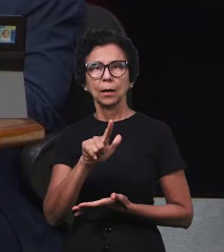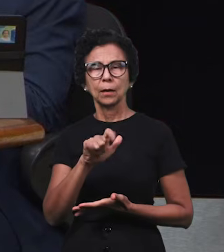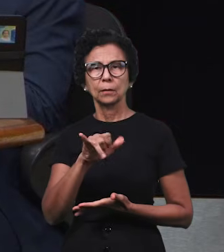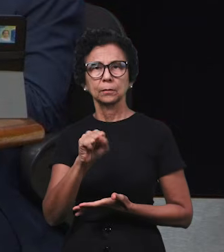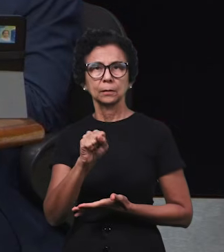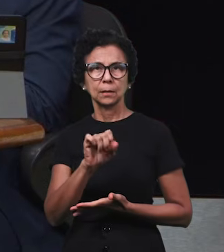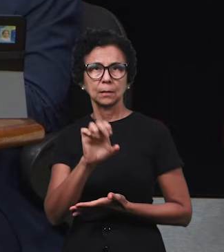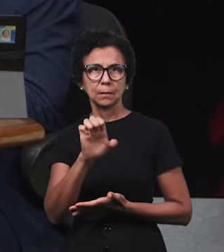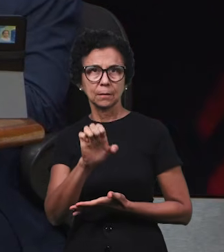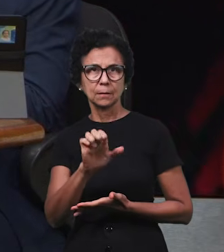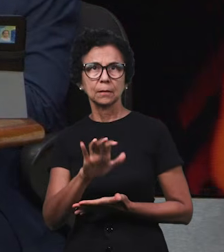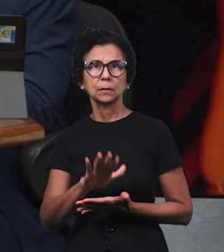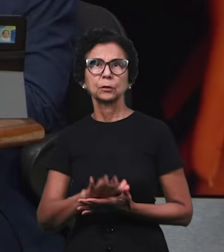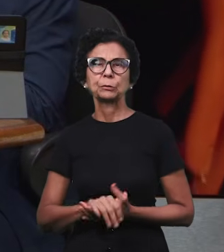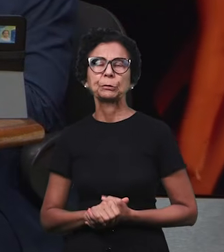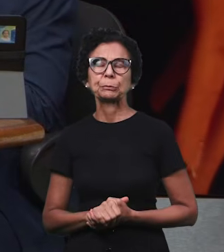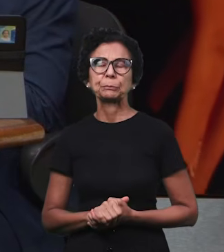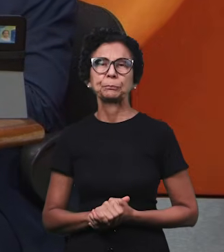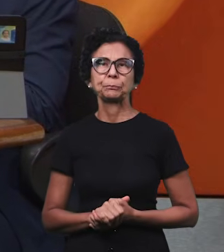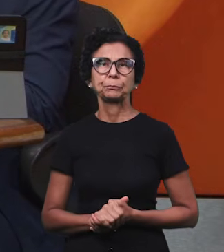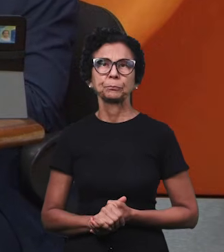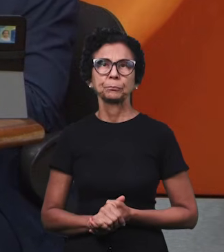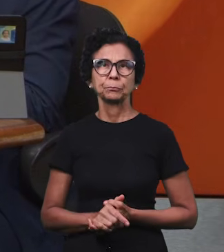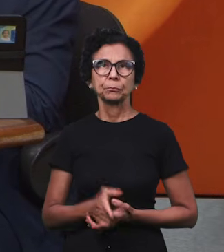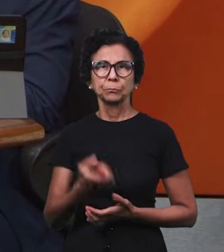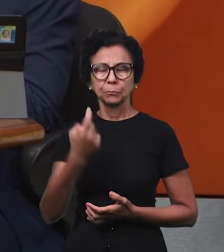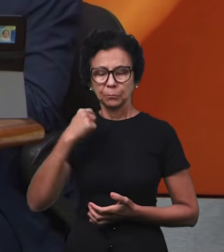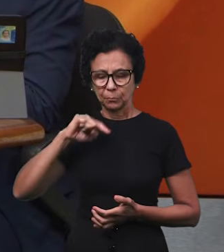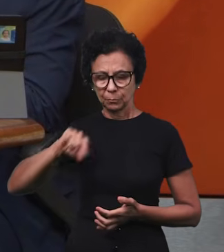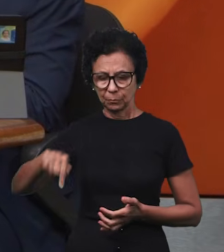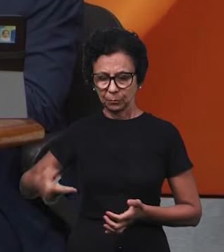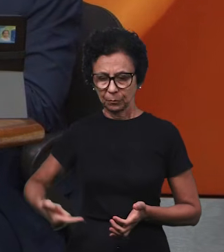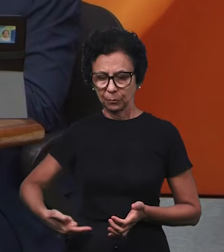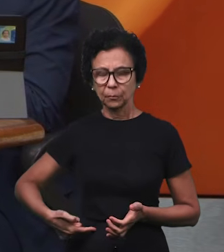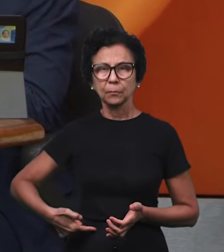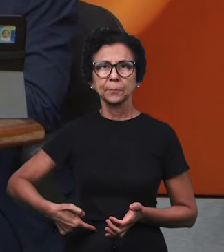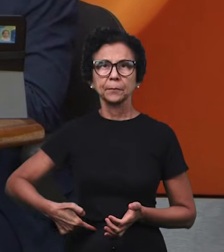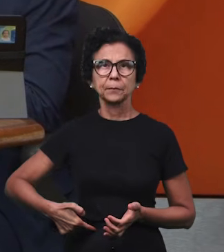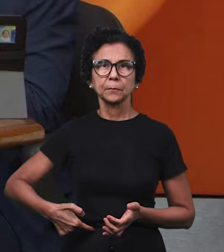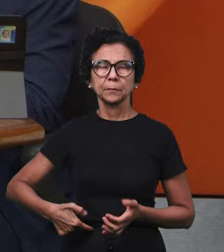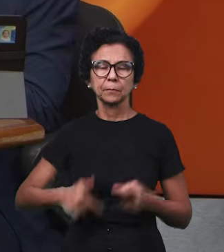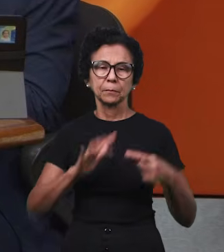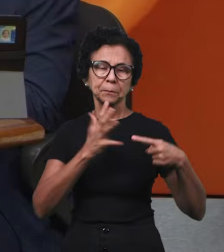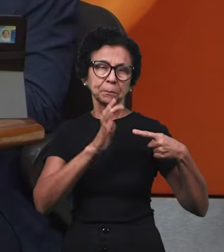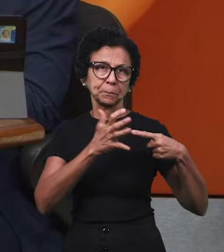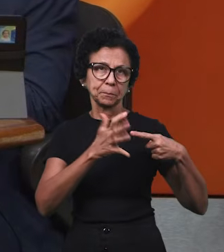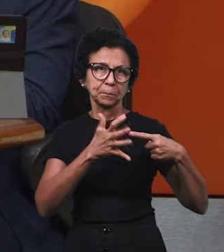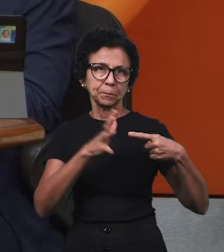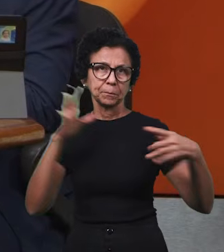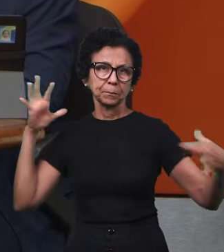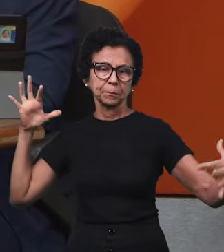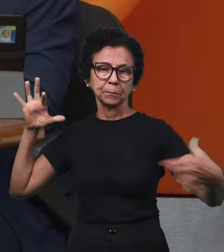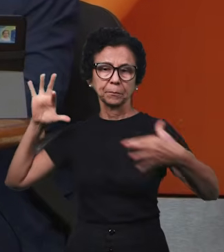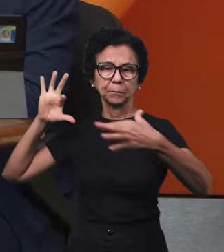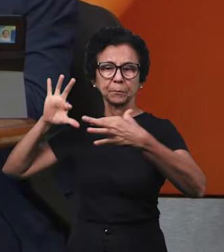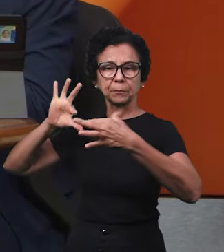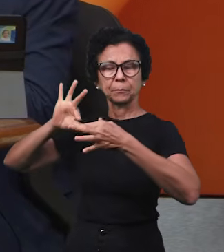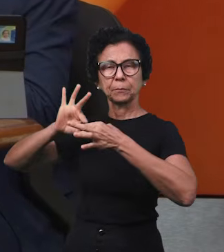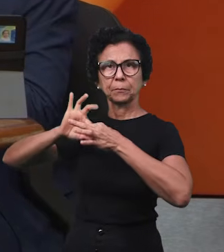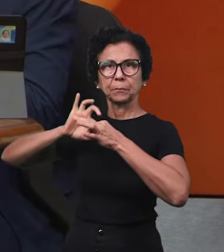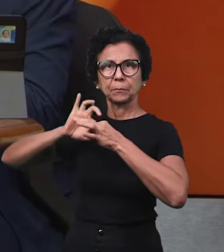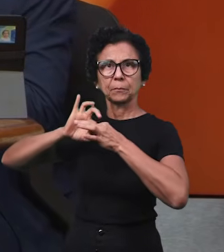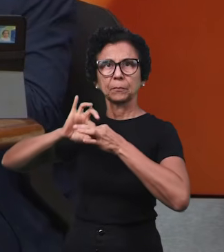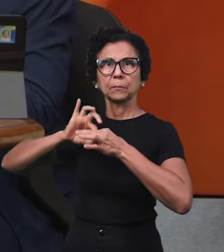um catéter que vai para dentro do abdômen, né, tá ligado naturalmente a uma máquina. E depois também